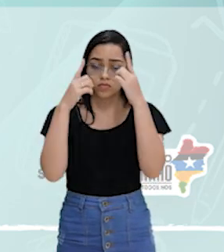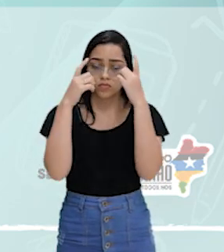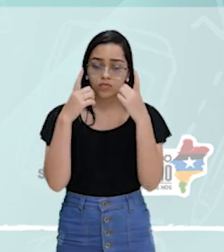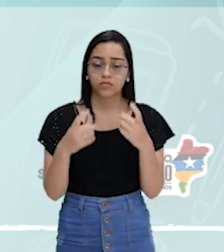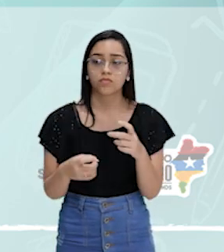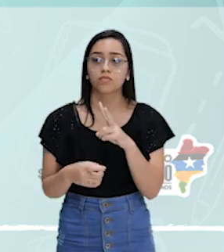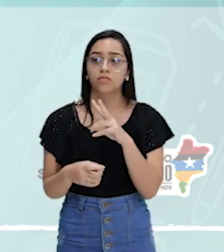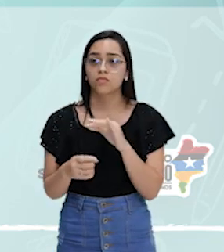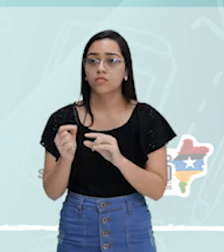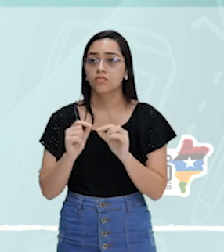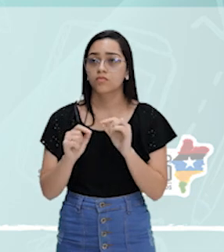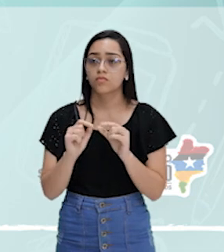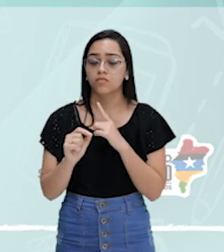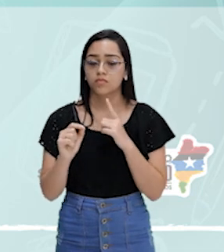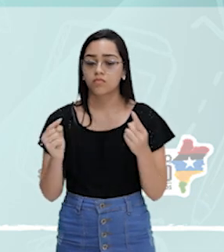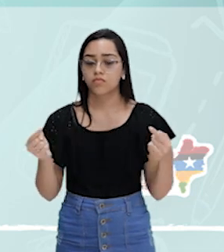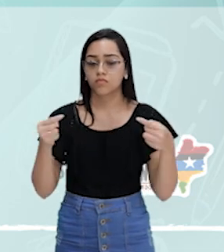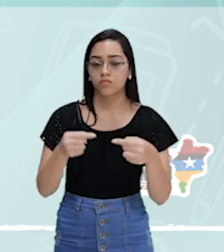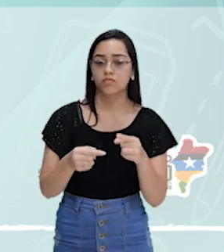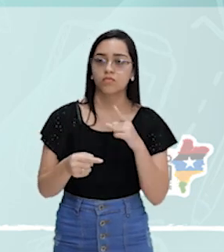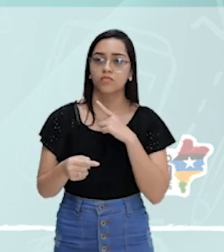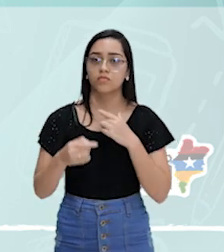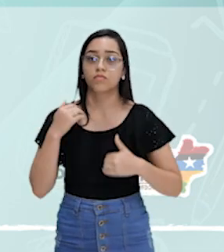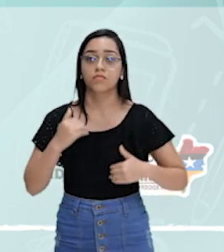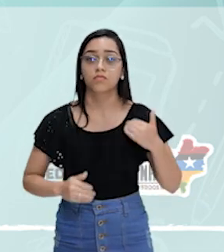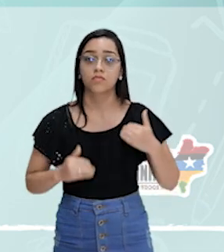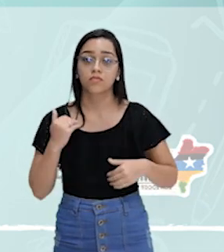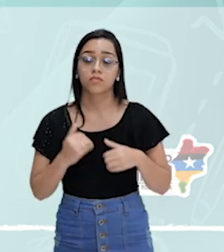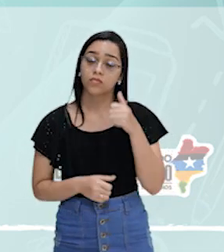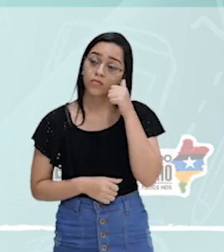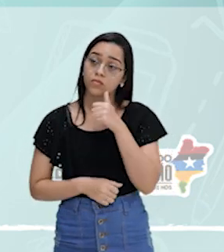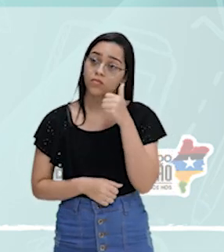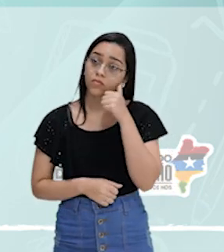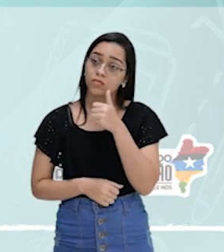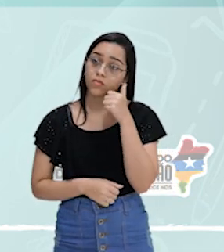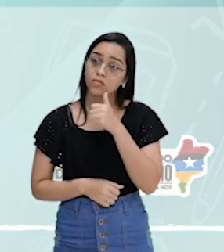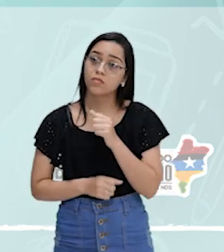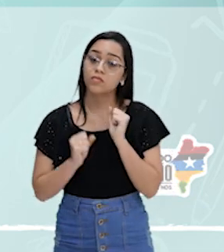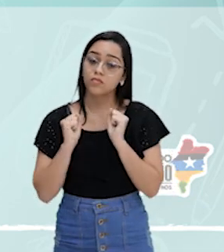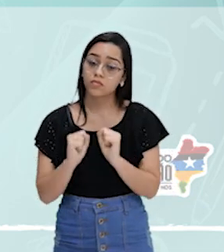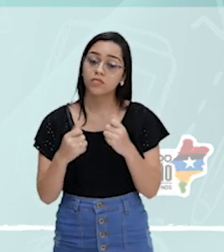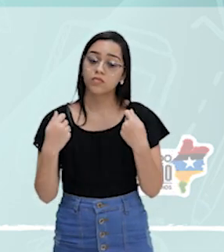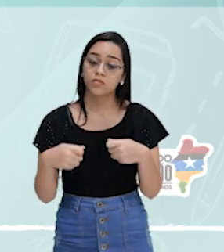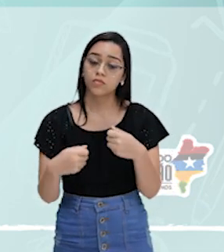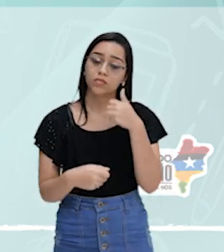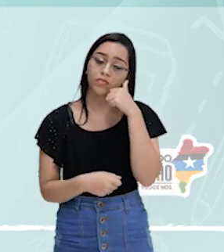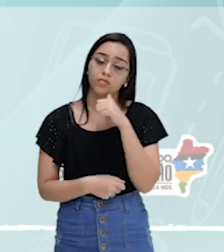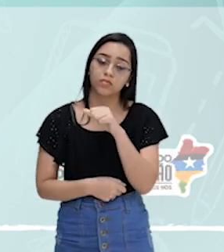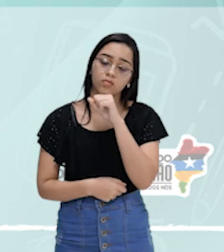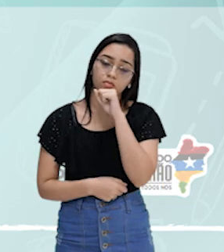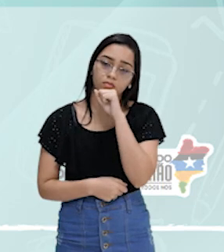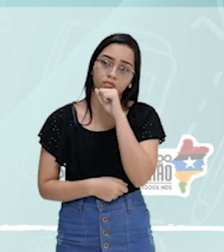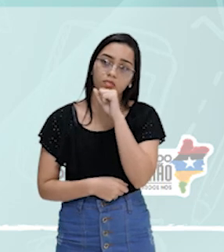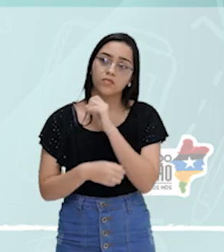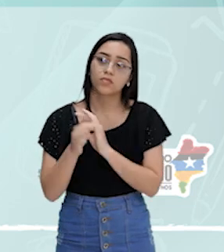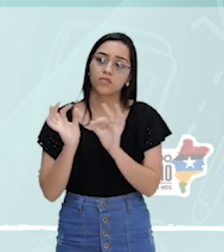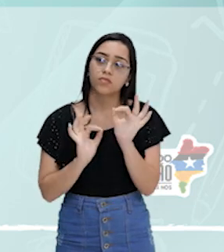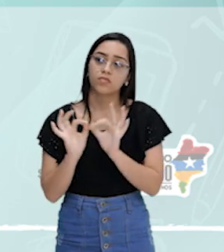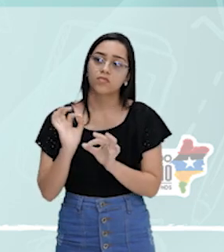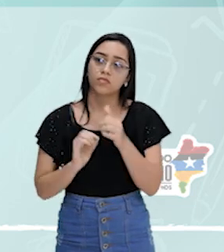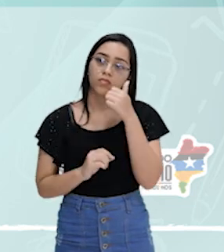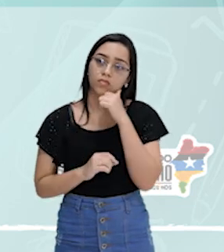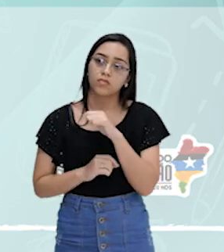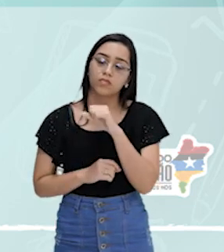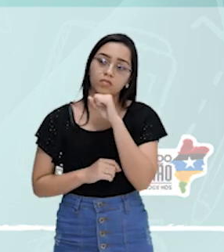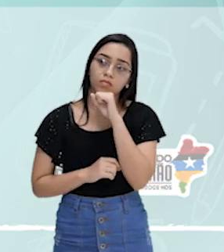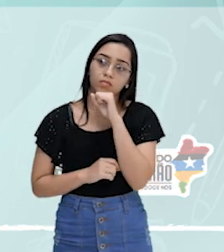vai de encontro à fisiologia da mulher, que deve ser mãe, né? É preparada a ser mãe.